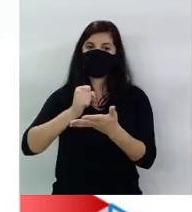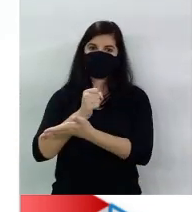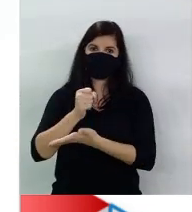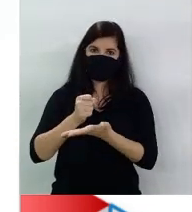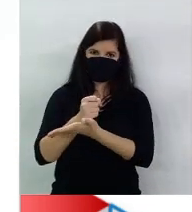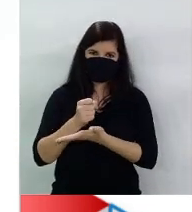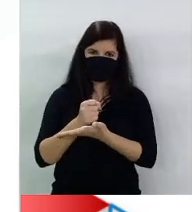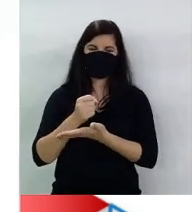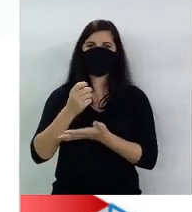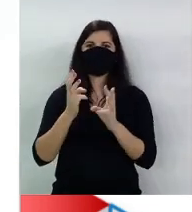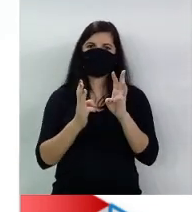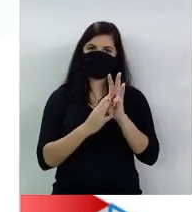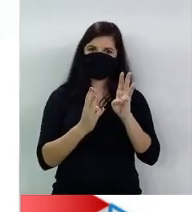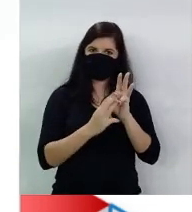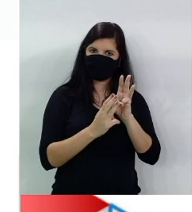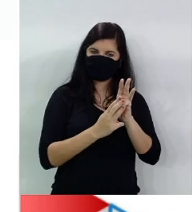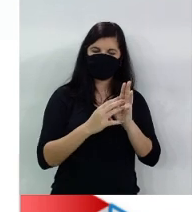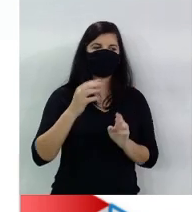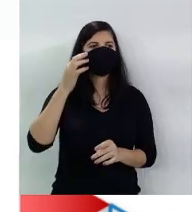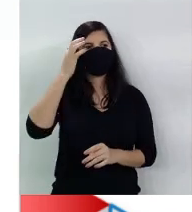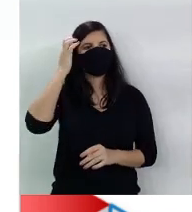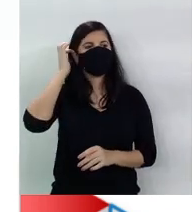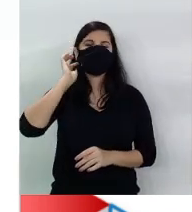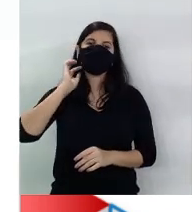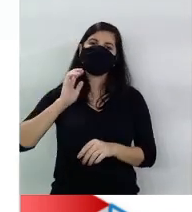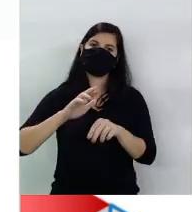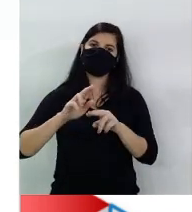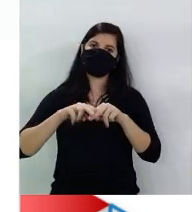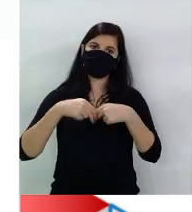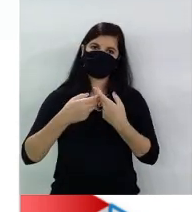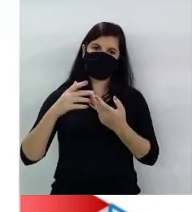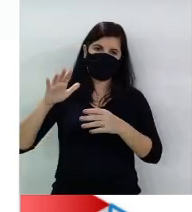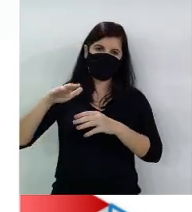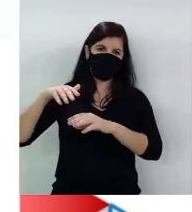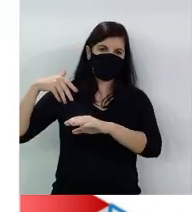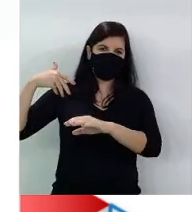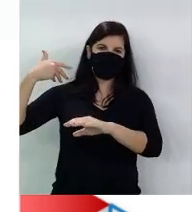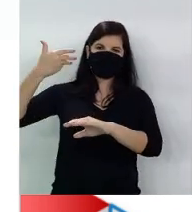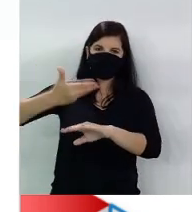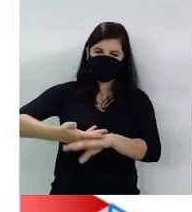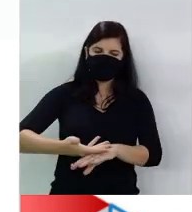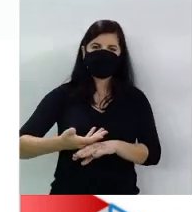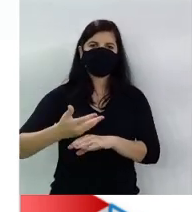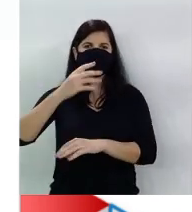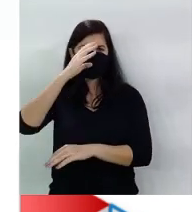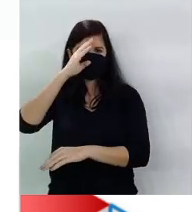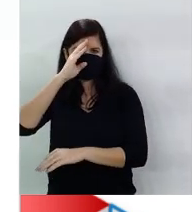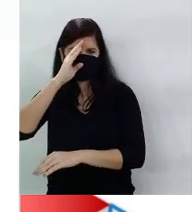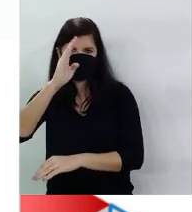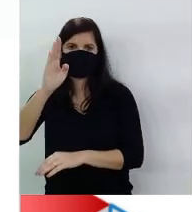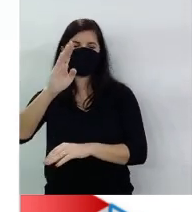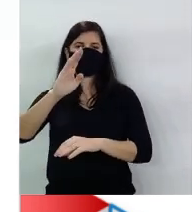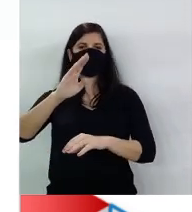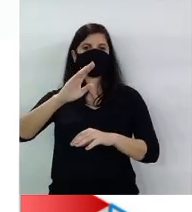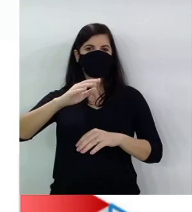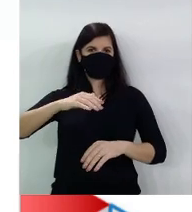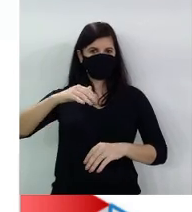matriz indígena. Por isso, até hoje, os grandes mestres juremeiros